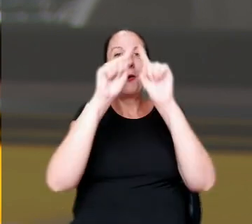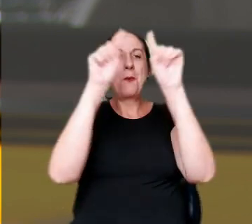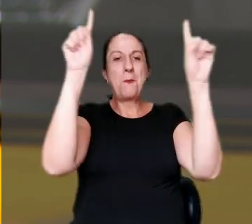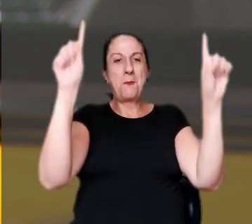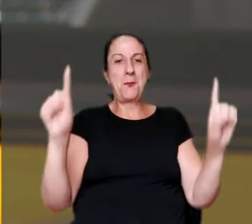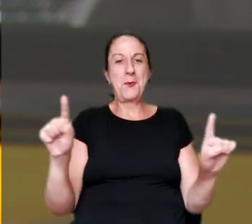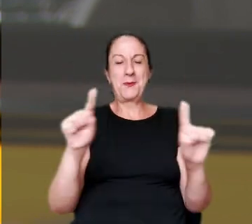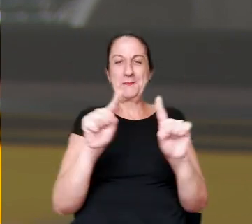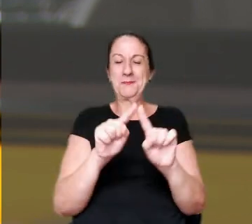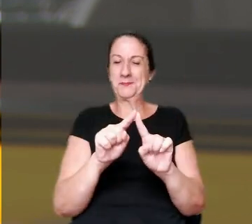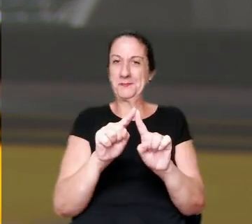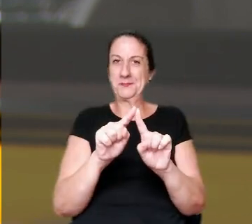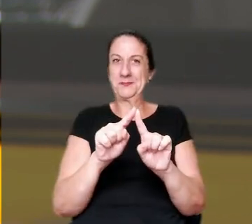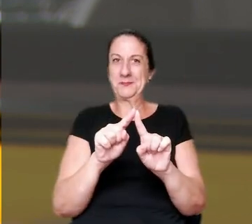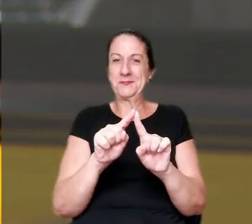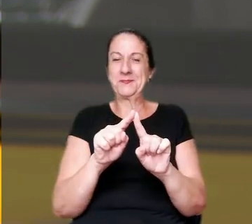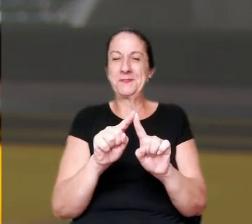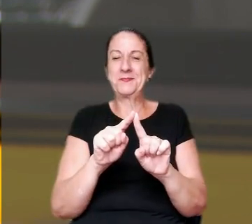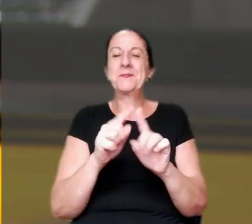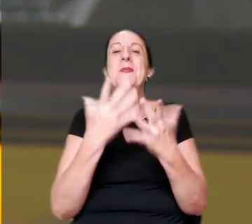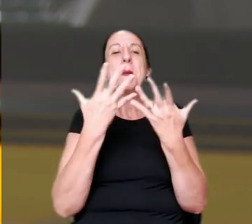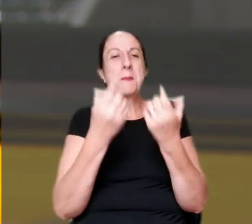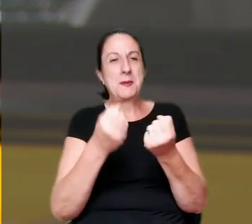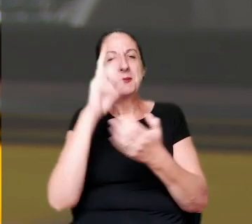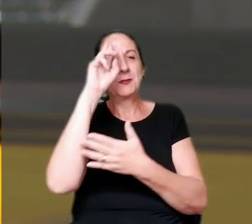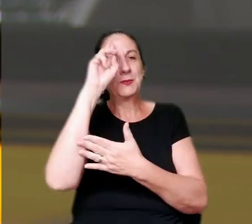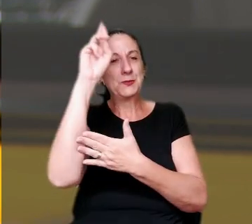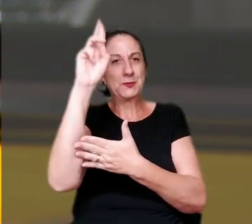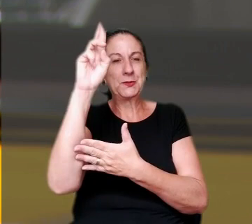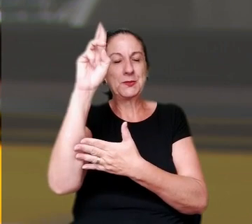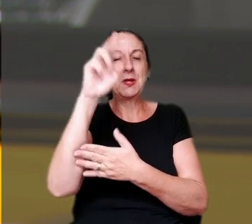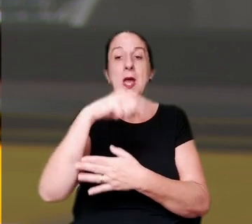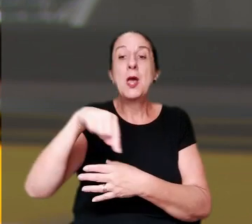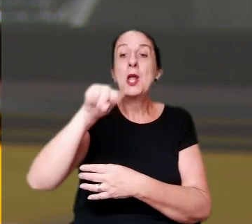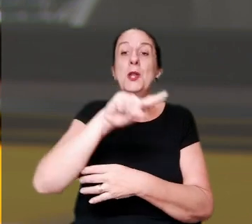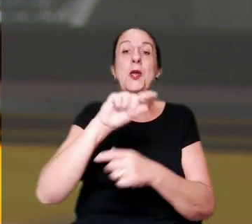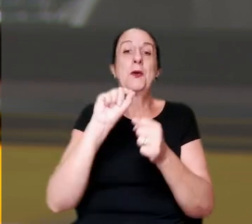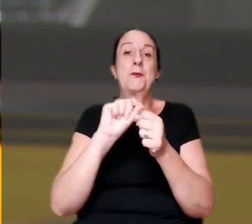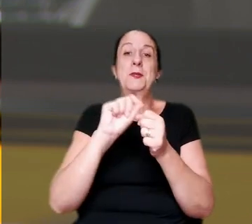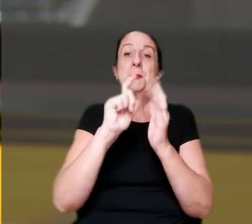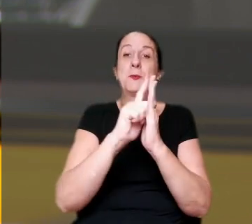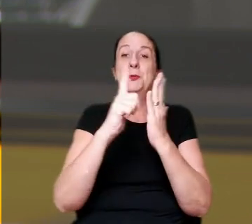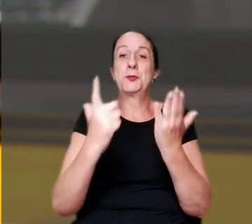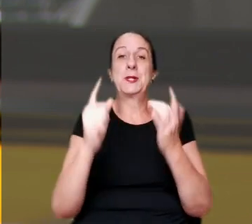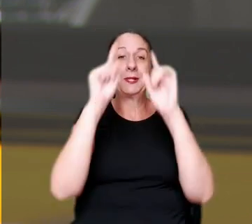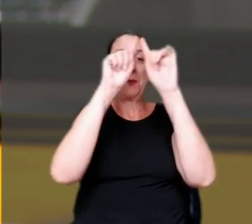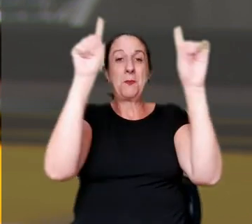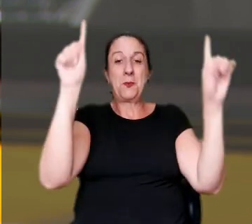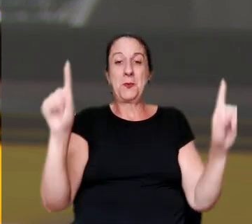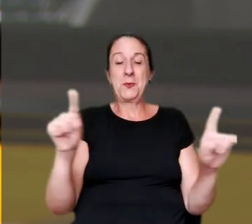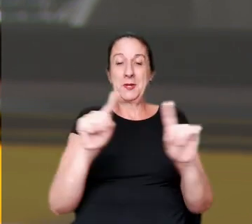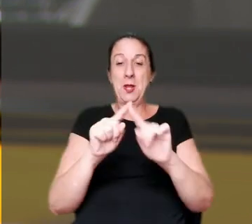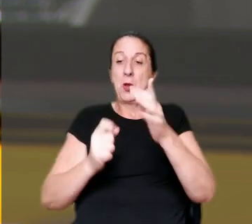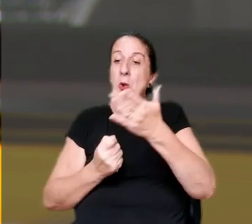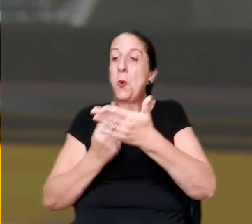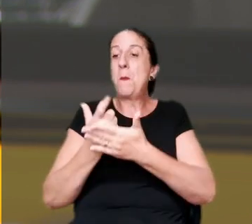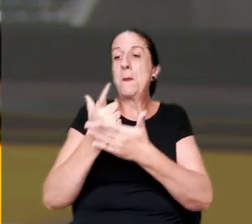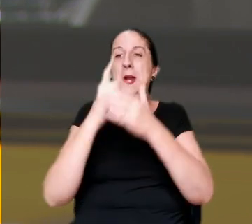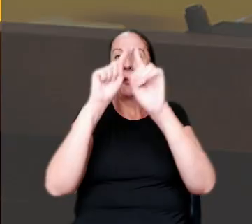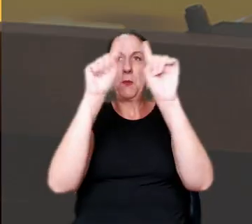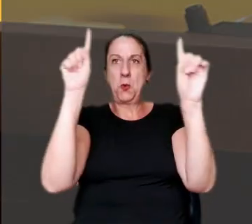um jornal mural. Então, com a permissão da diretoria, nós fizemos um jornal